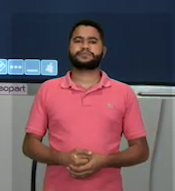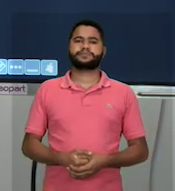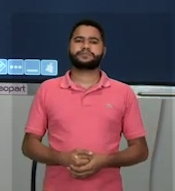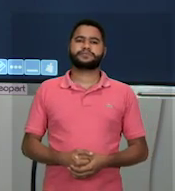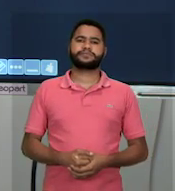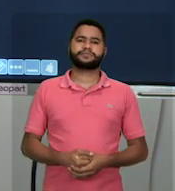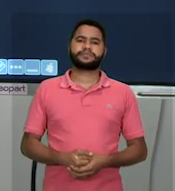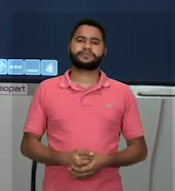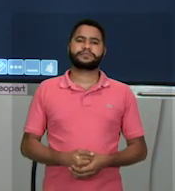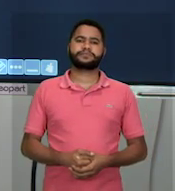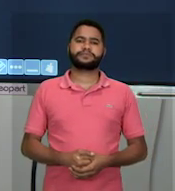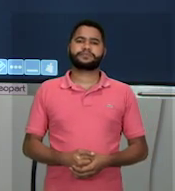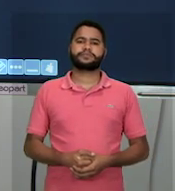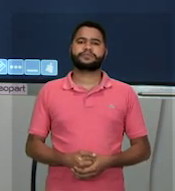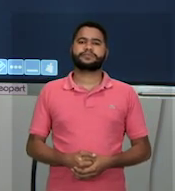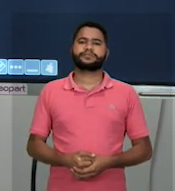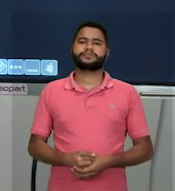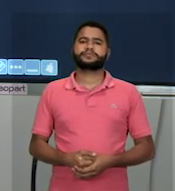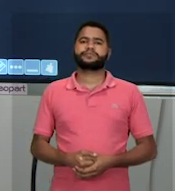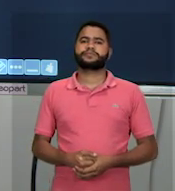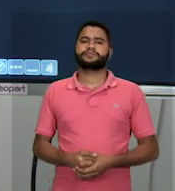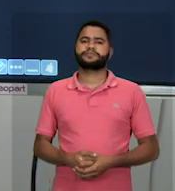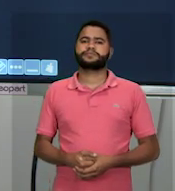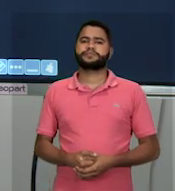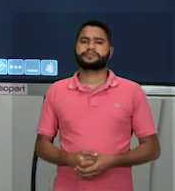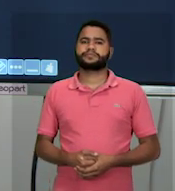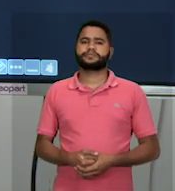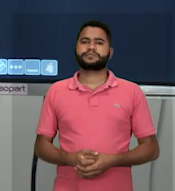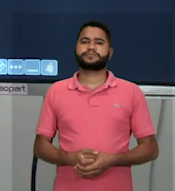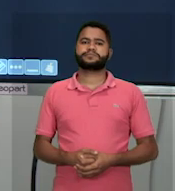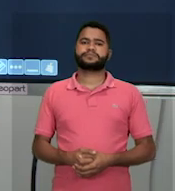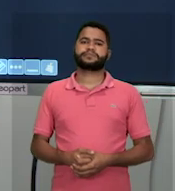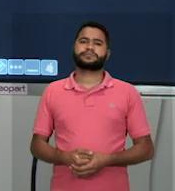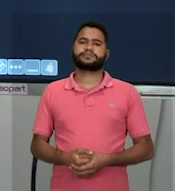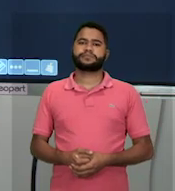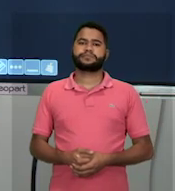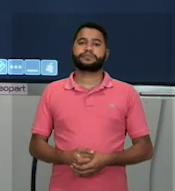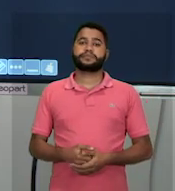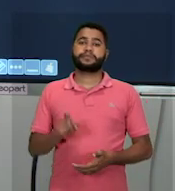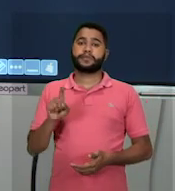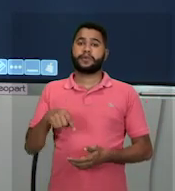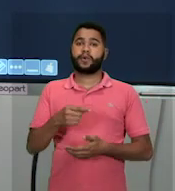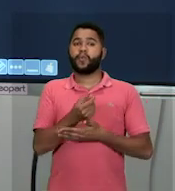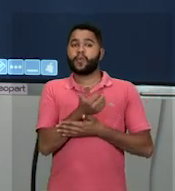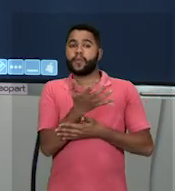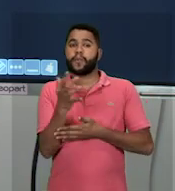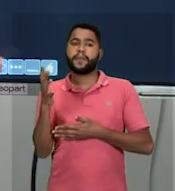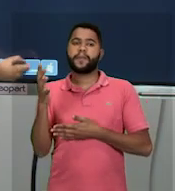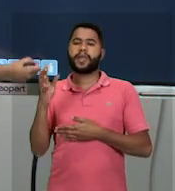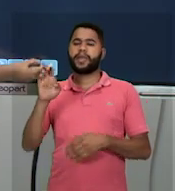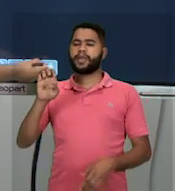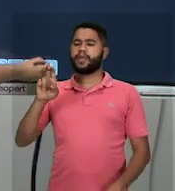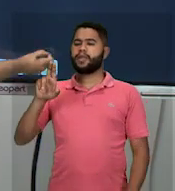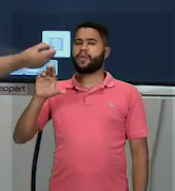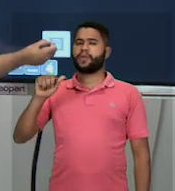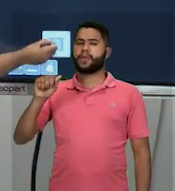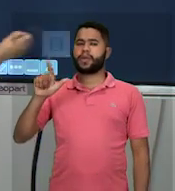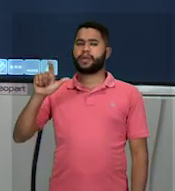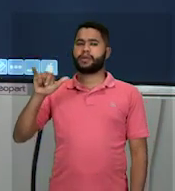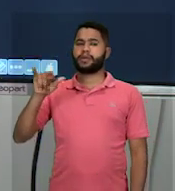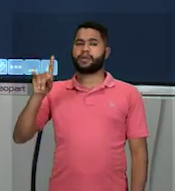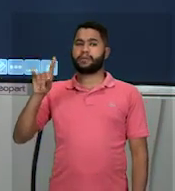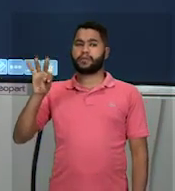ou 93 quilogramas, né, que vai render um pé de eucalipto. Bom, então vamos